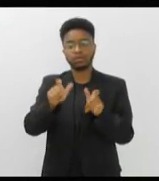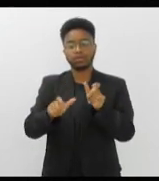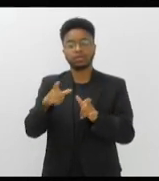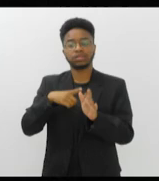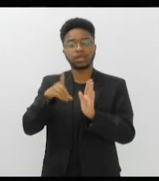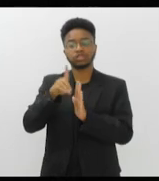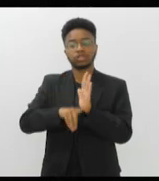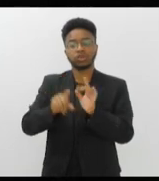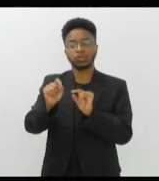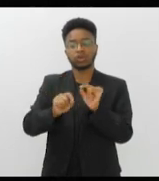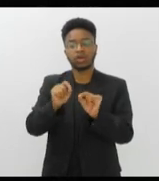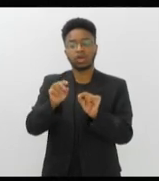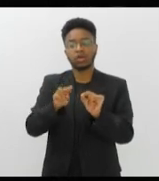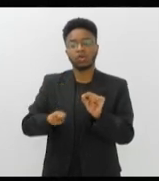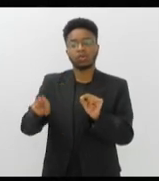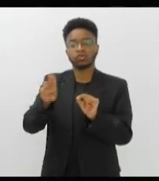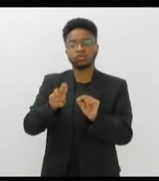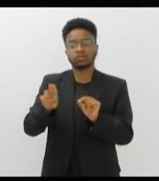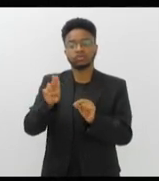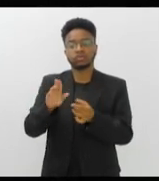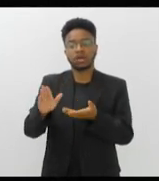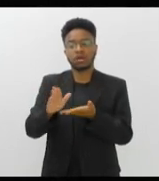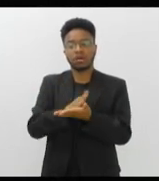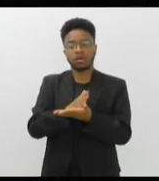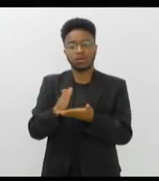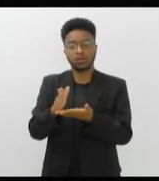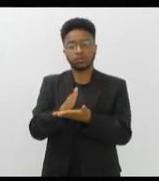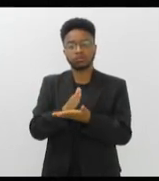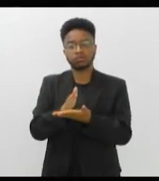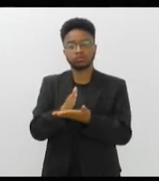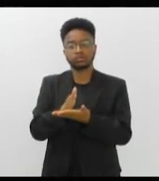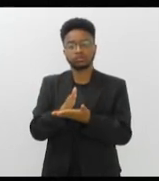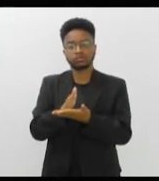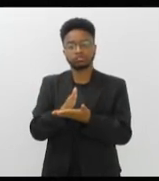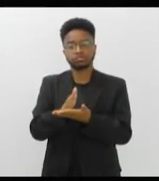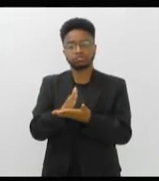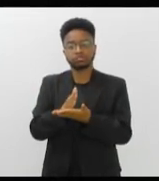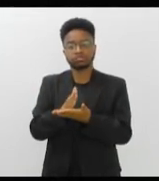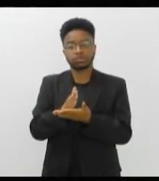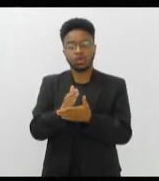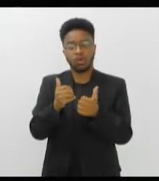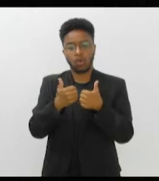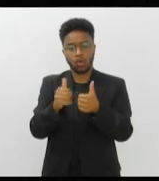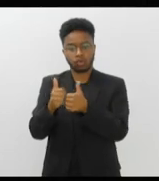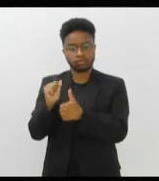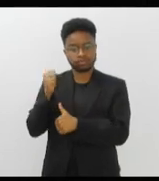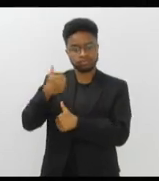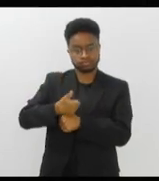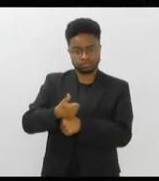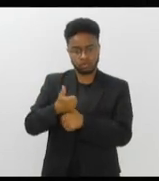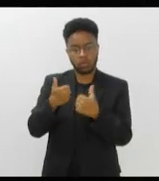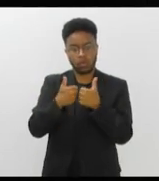algumas linhas Em substituição é esse linhas municipais